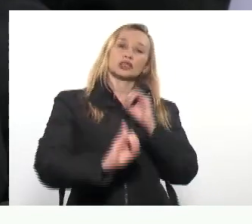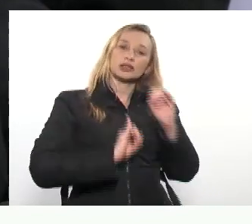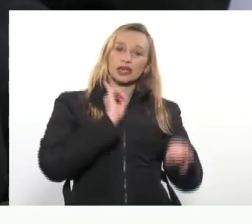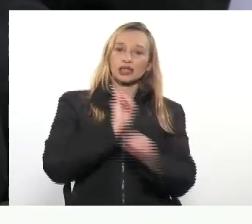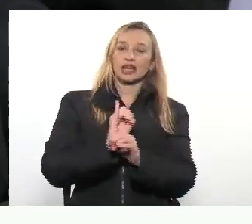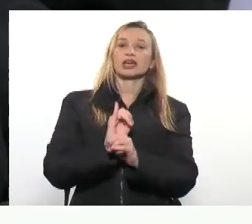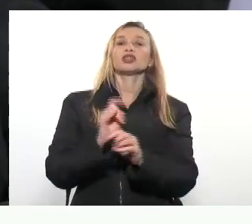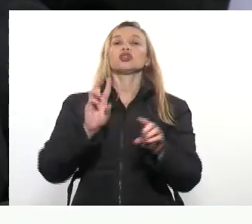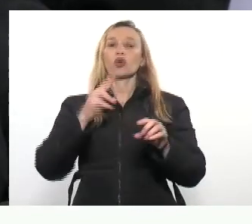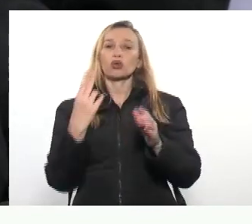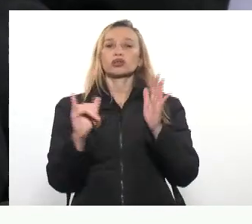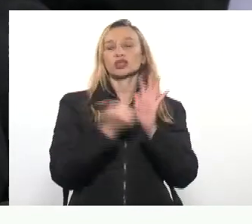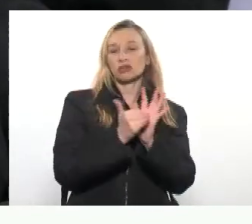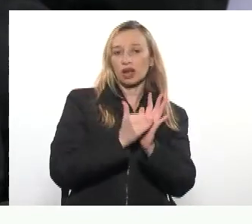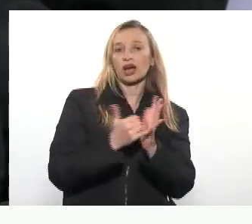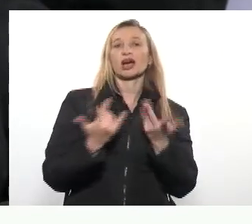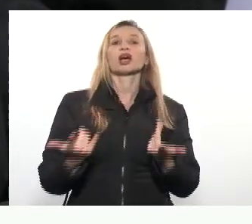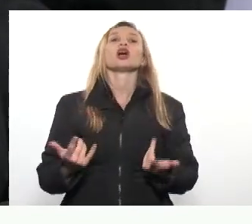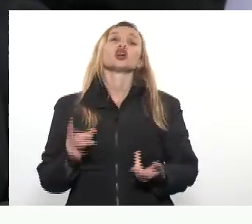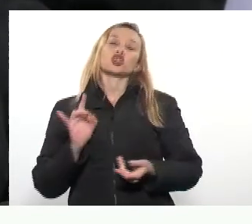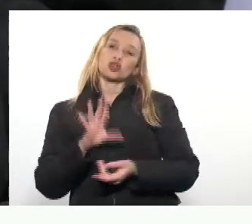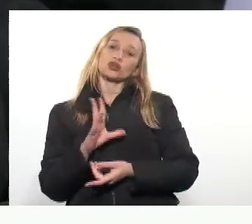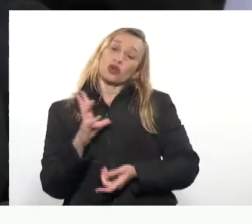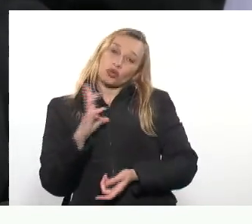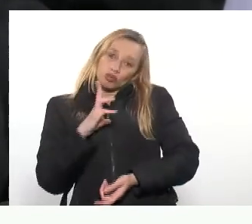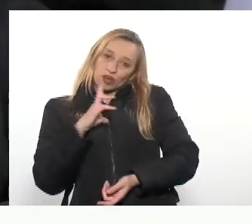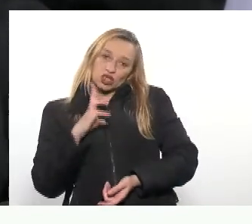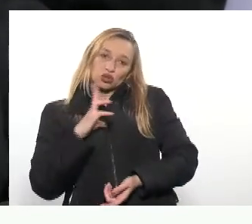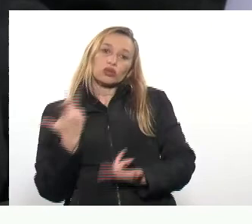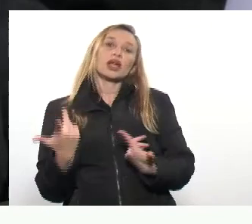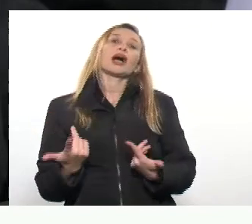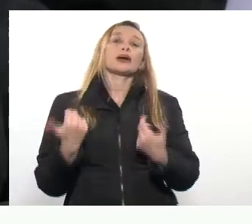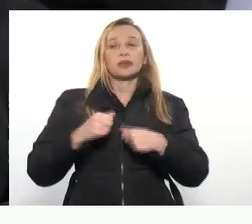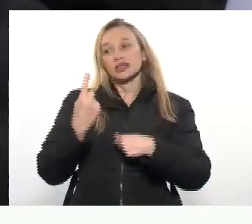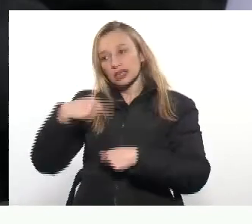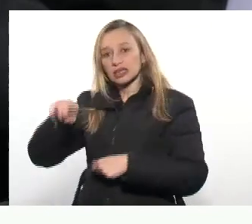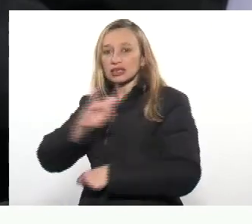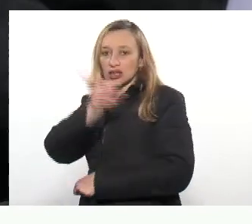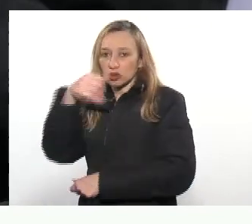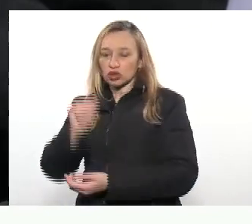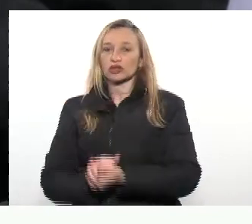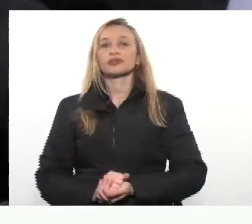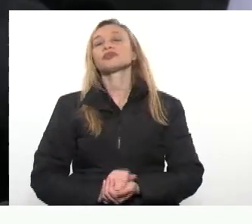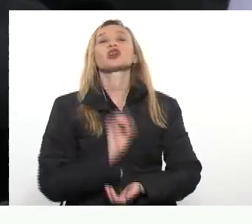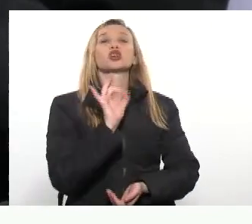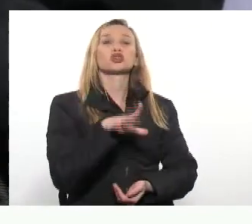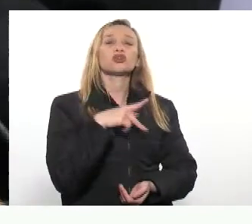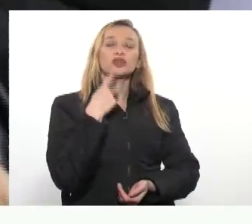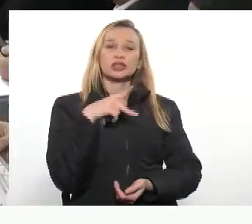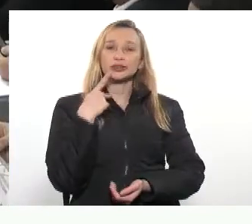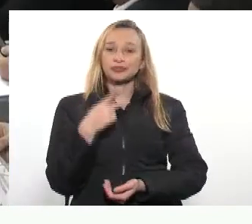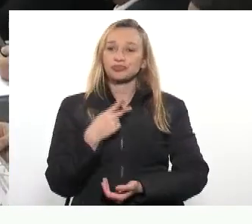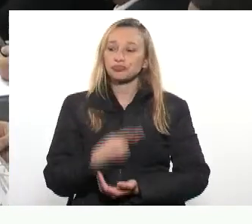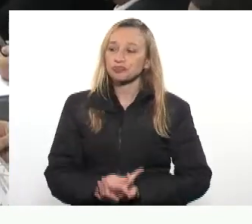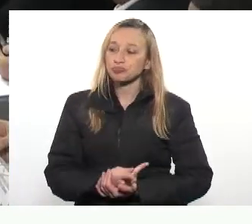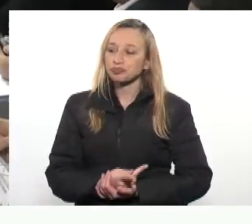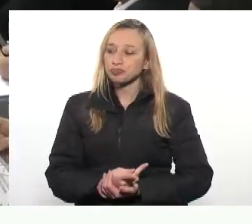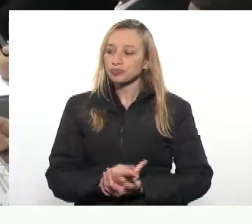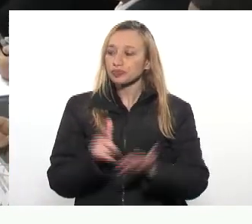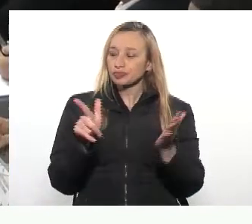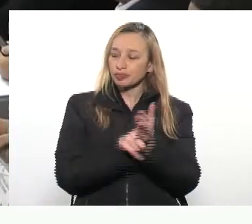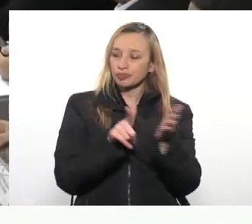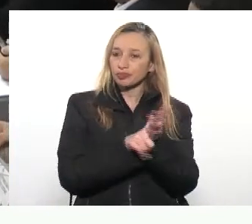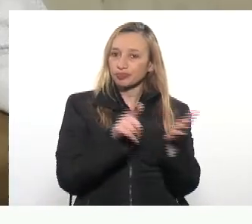via smartphone, a menos algo muito excepcional aí que a gente tem que ir lá. Só reforçando para que a